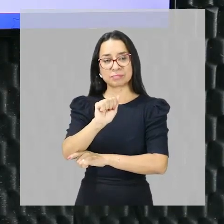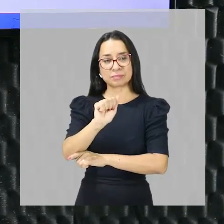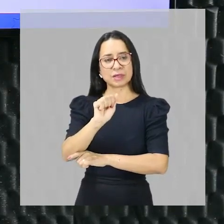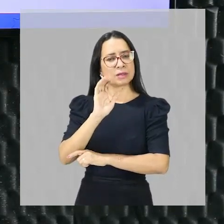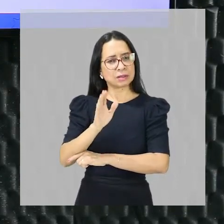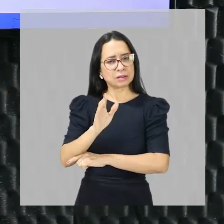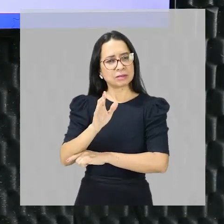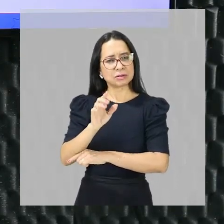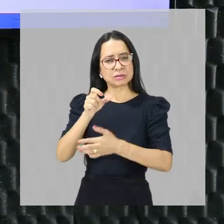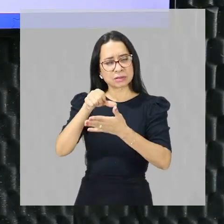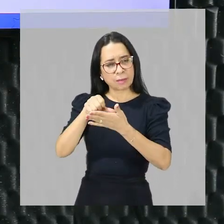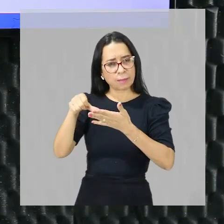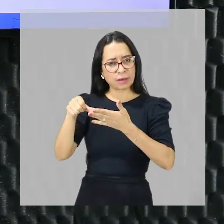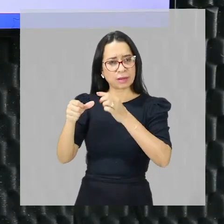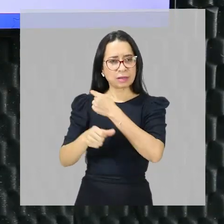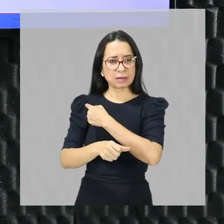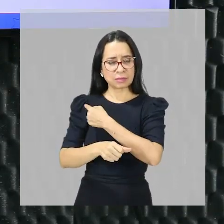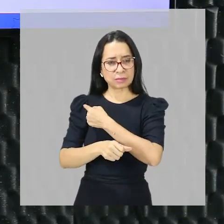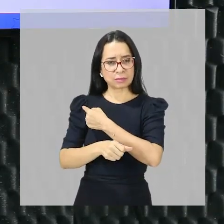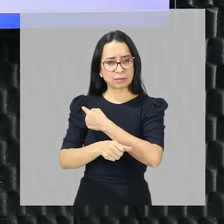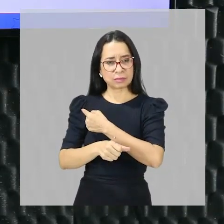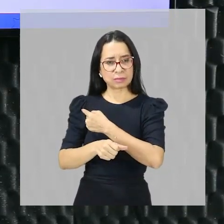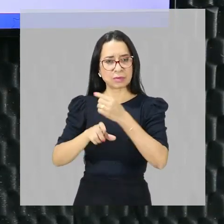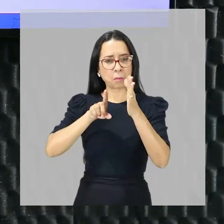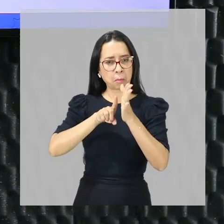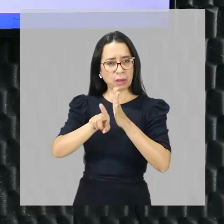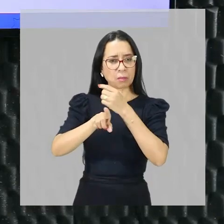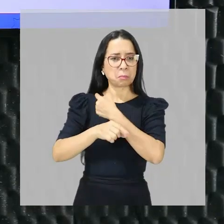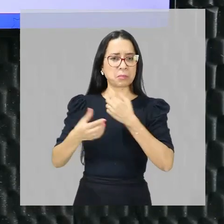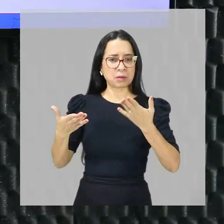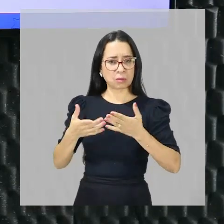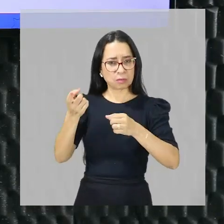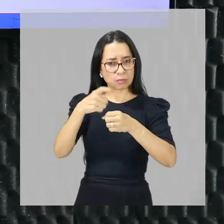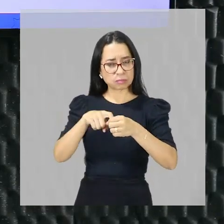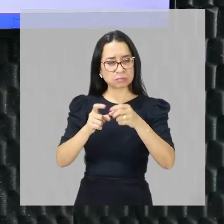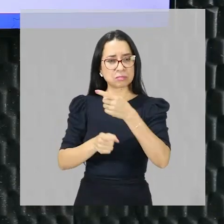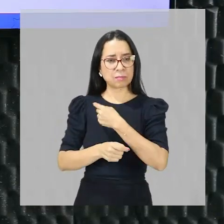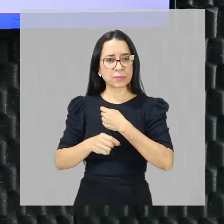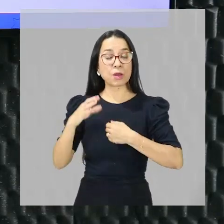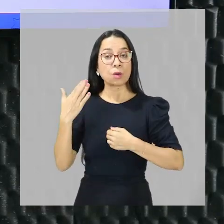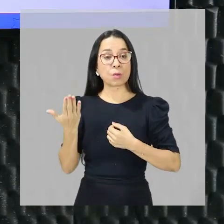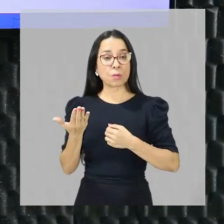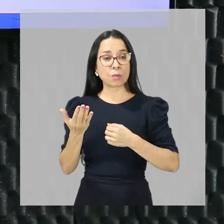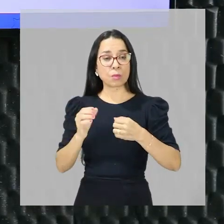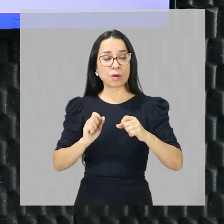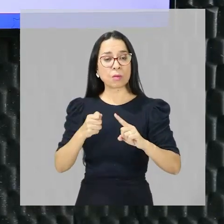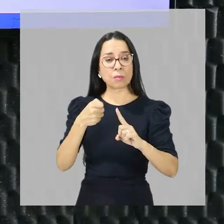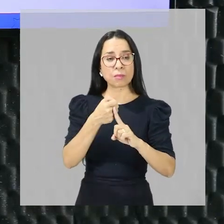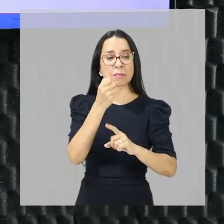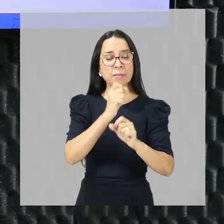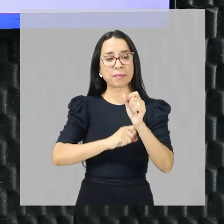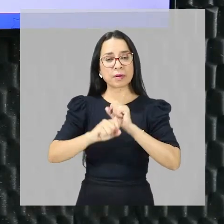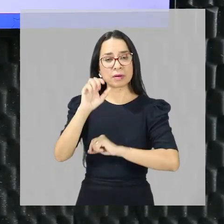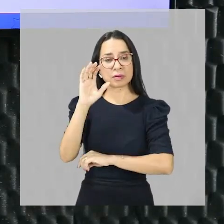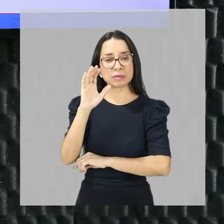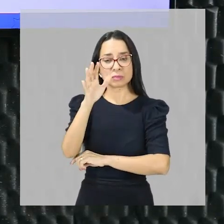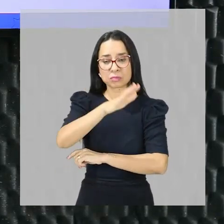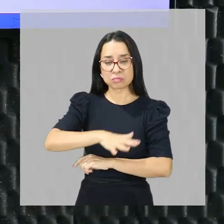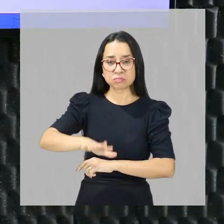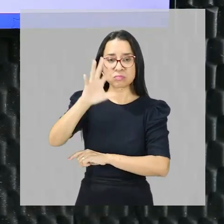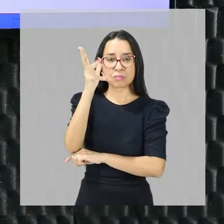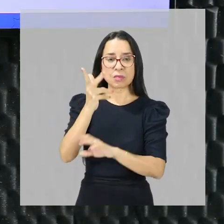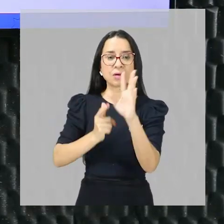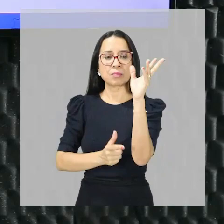vou até voltar para o comando. Se a gente fosse tornar agora prático, qual o impacto ambiental vem se processando no sul do